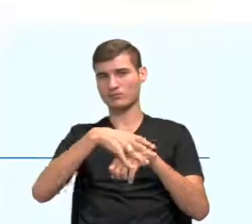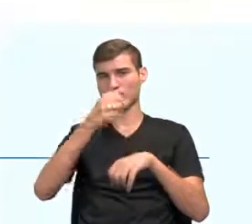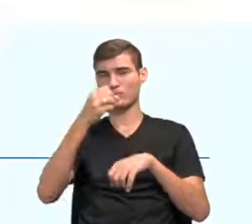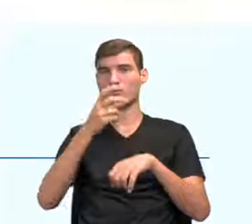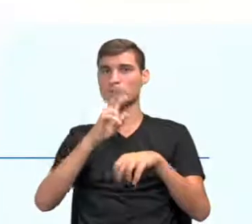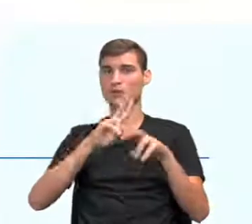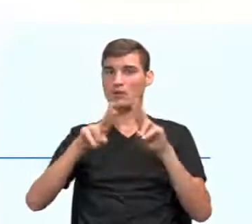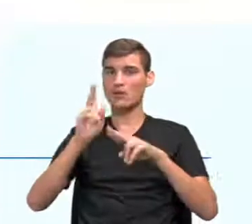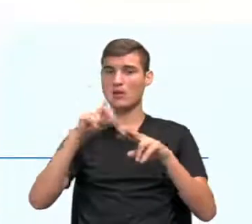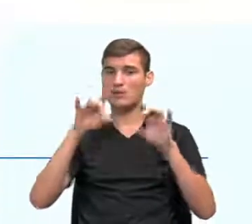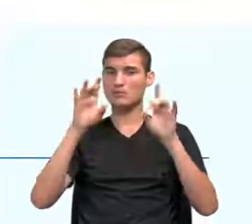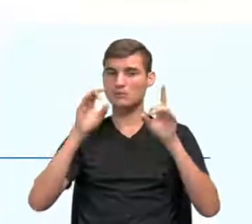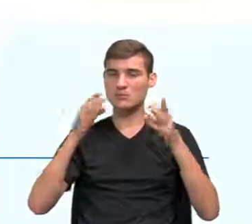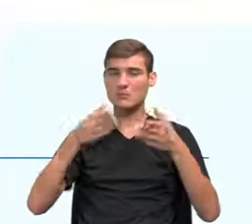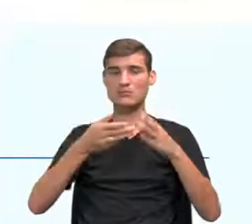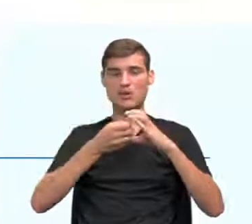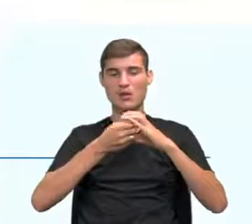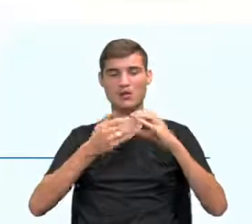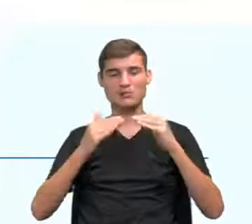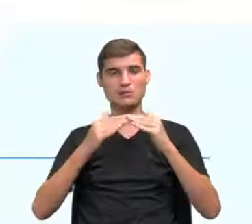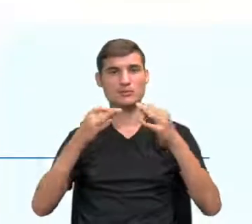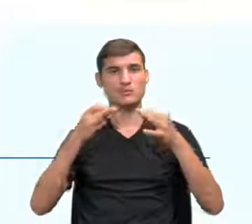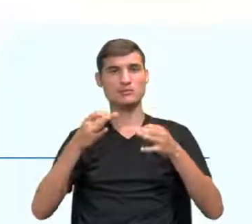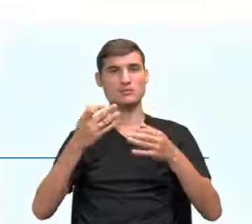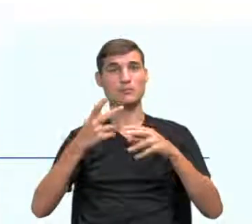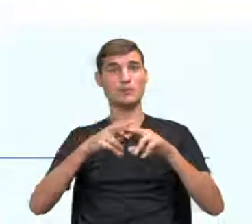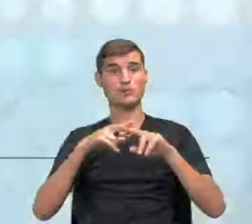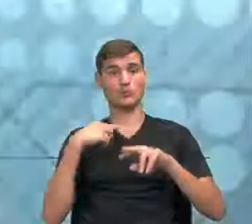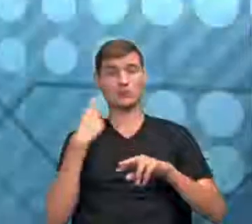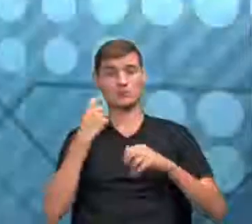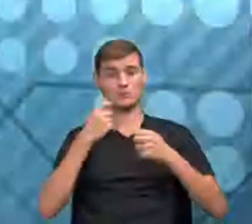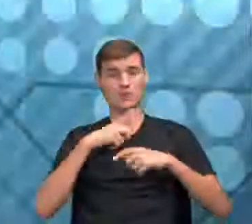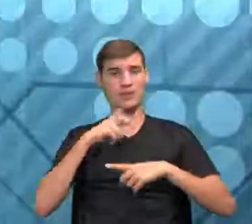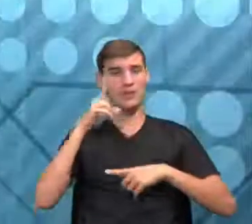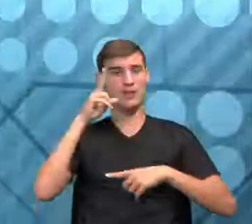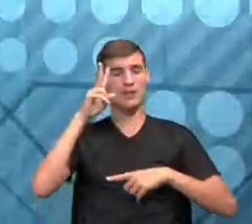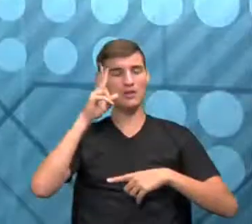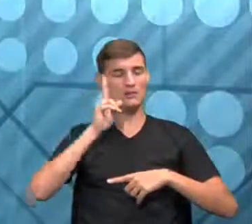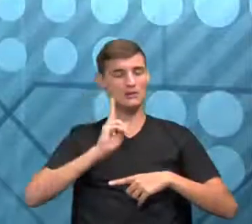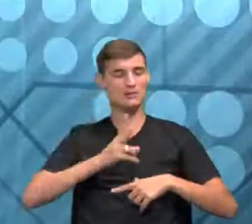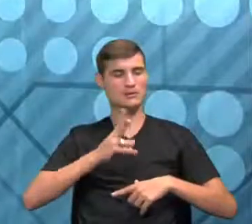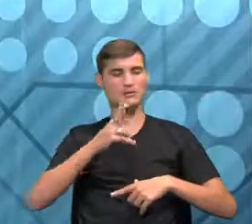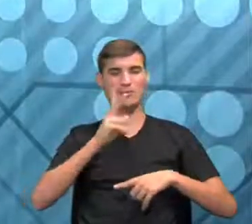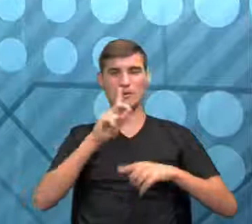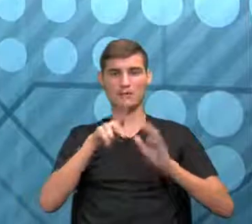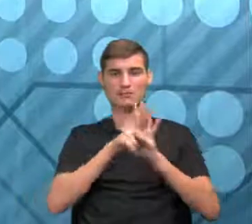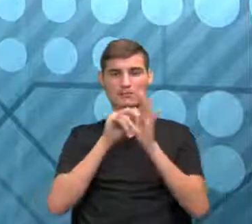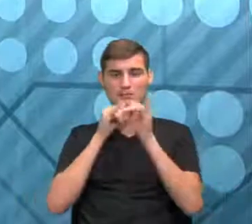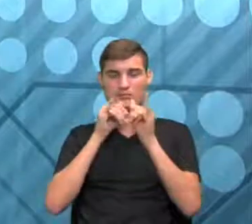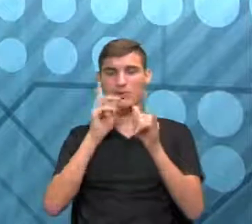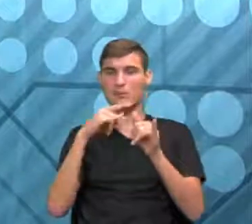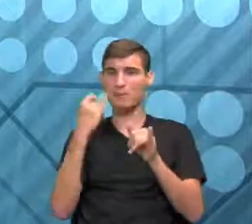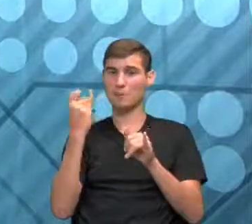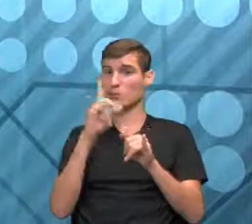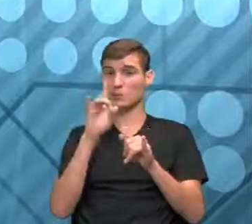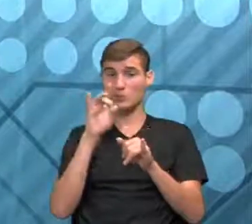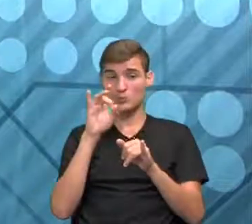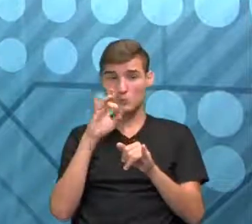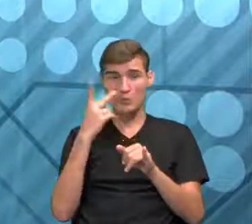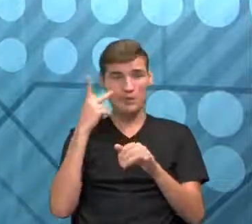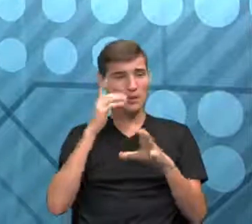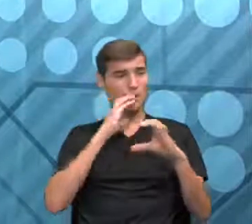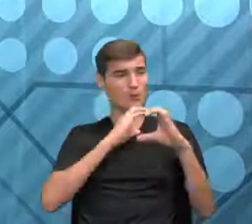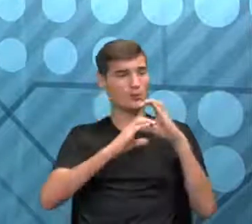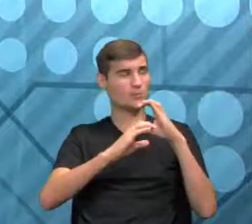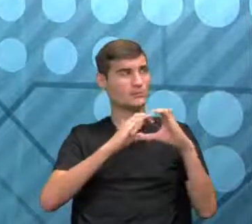tem a sua característica específica. Então, a gente tem que sempre lembrar que o espectro eletromagnético ele é muito importante, não só para as